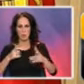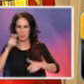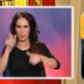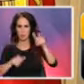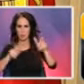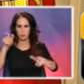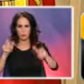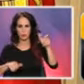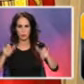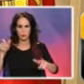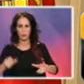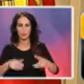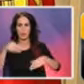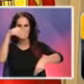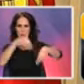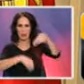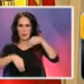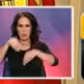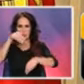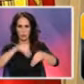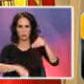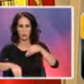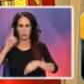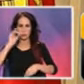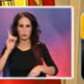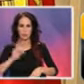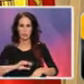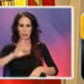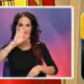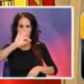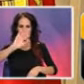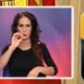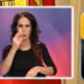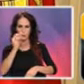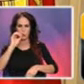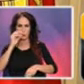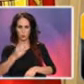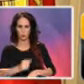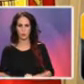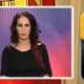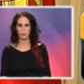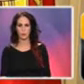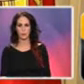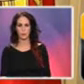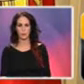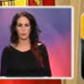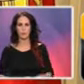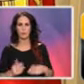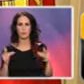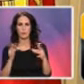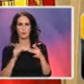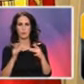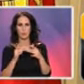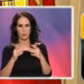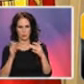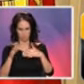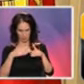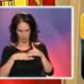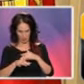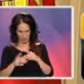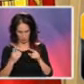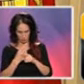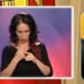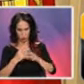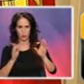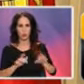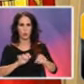cidadãos nas eleições do dia 4 de outubro. Os contactos efetuados